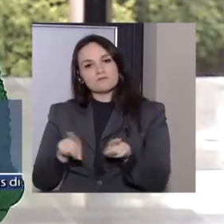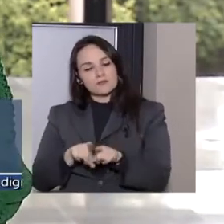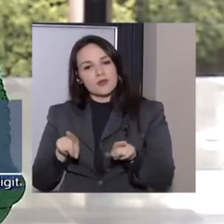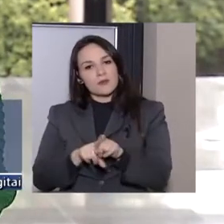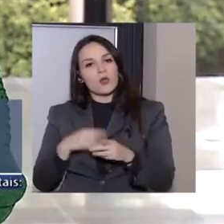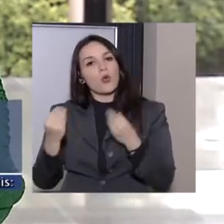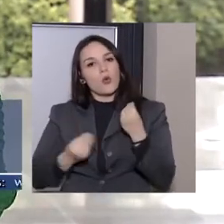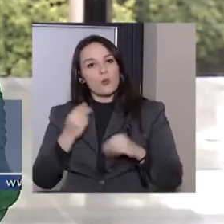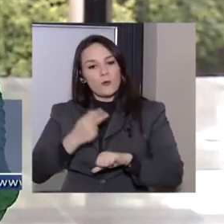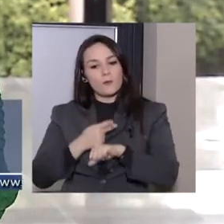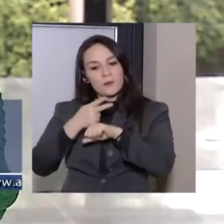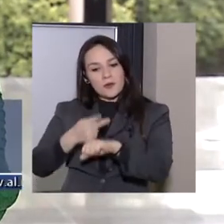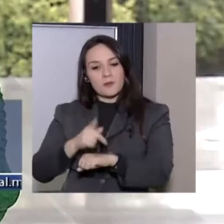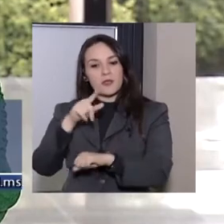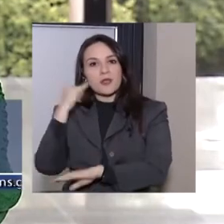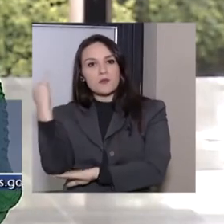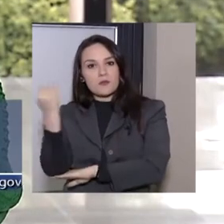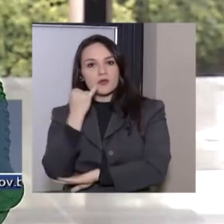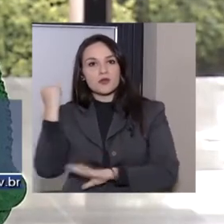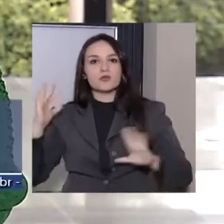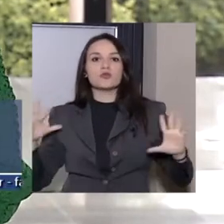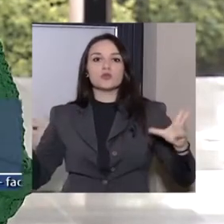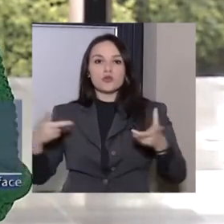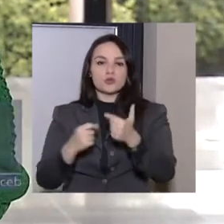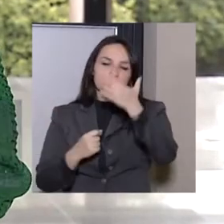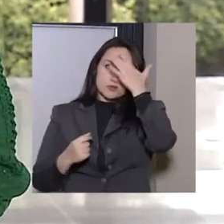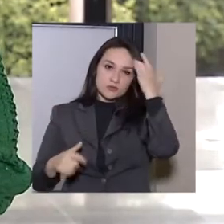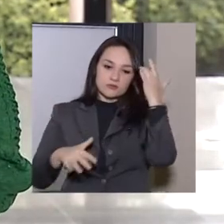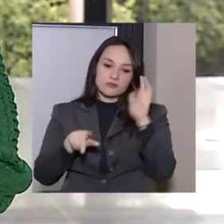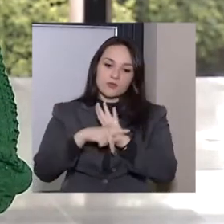é importante para todos envolvidos nessa classe.